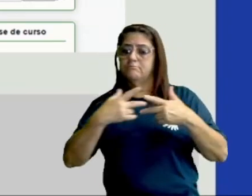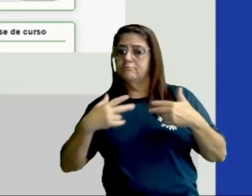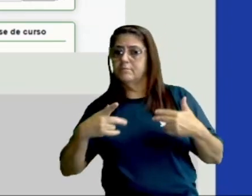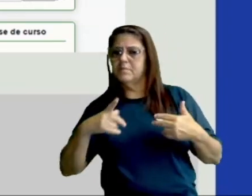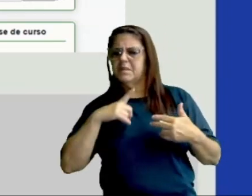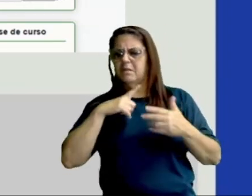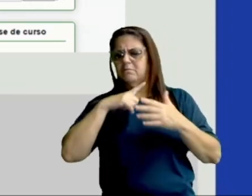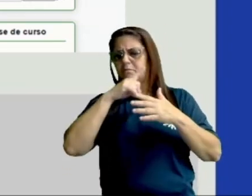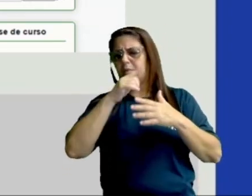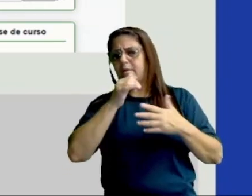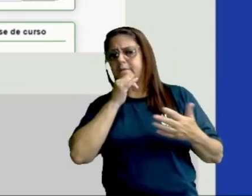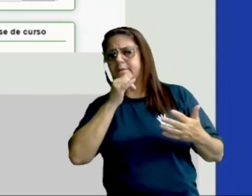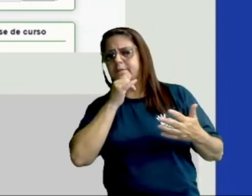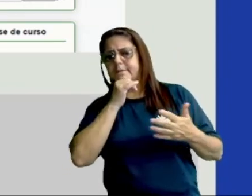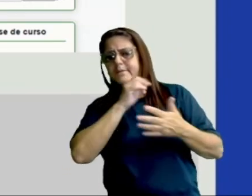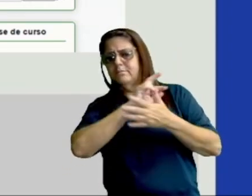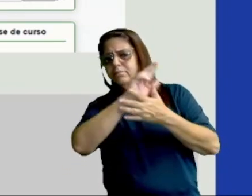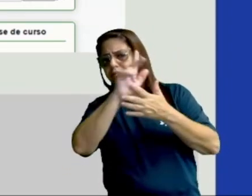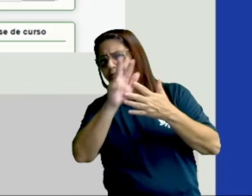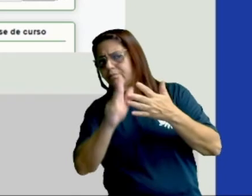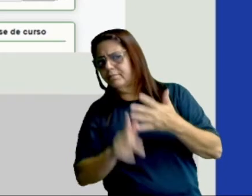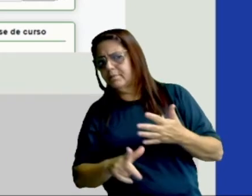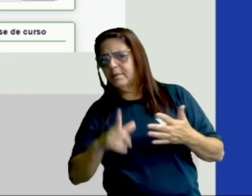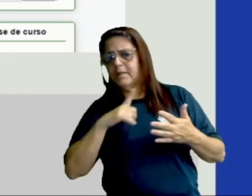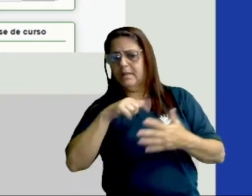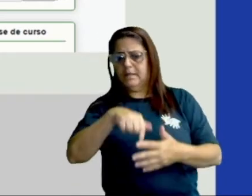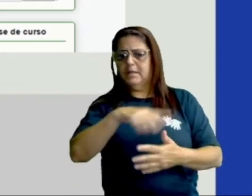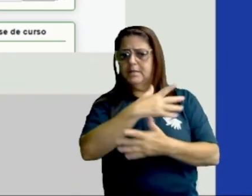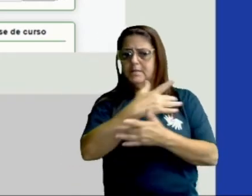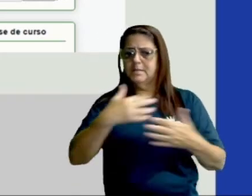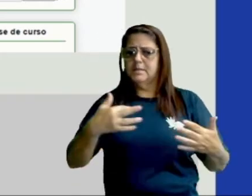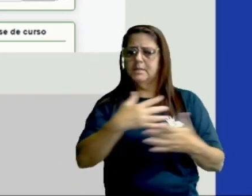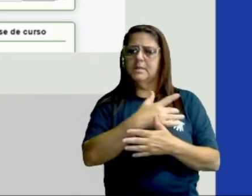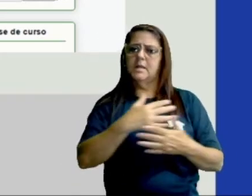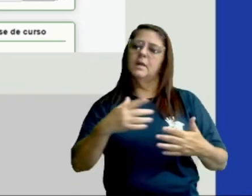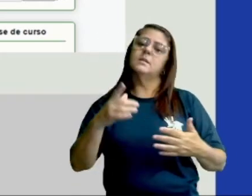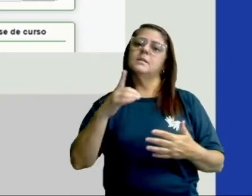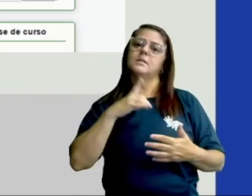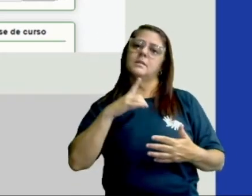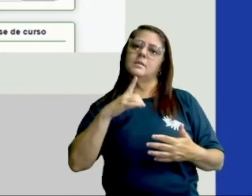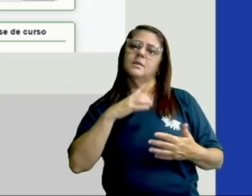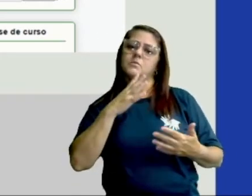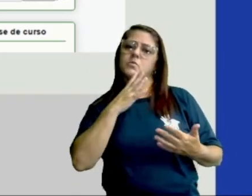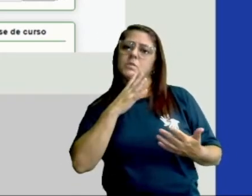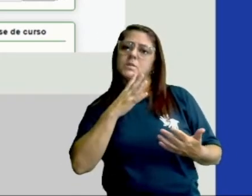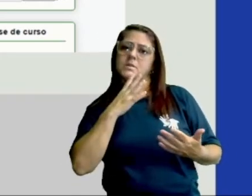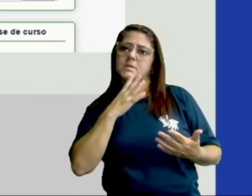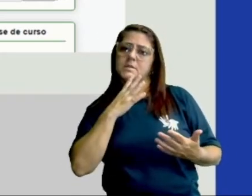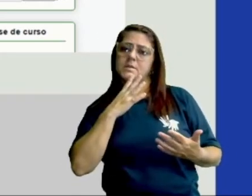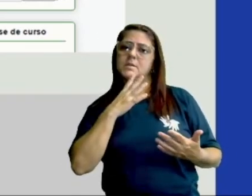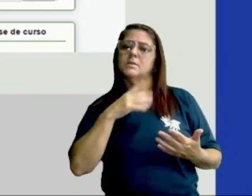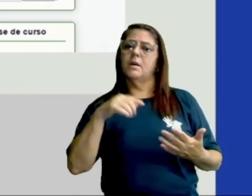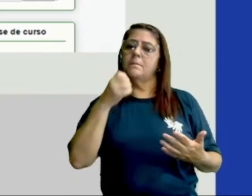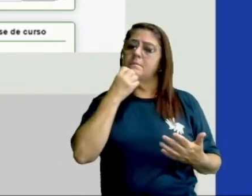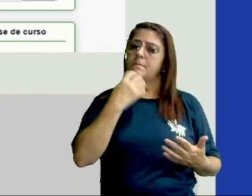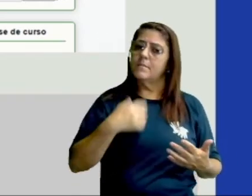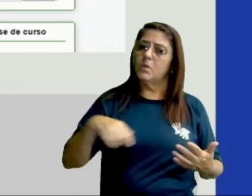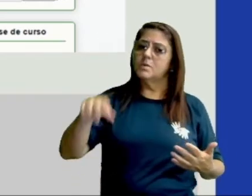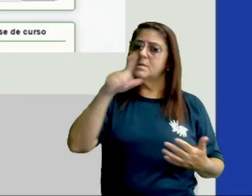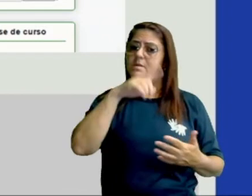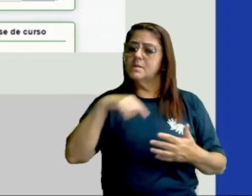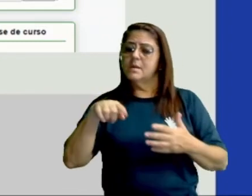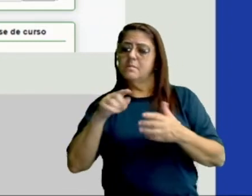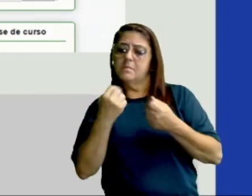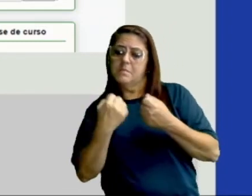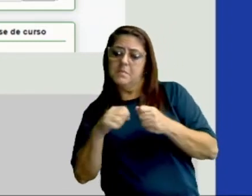nós temos vários exemplos de blog e até na nossa cidade nós temos também um muito conhecido. Então é bom a gente sempre